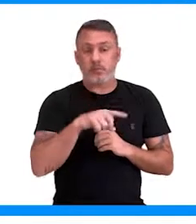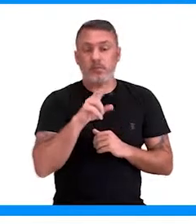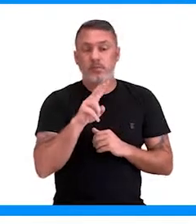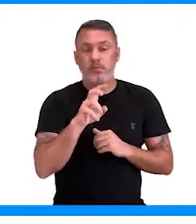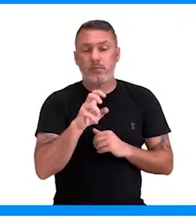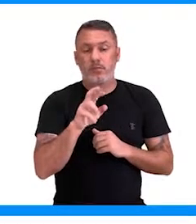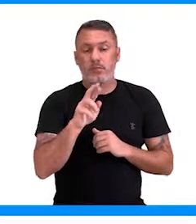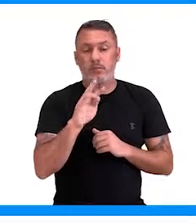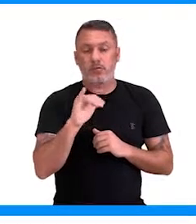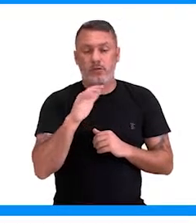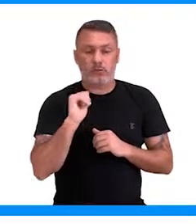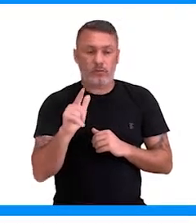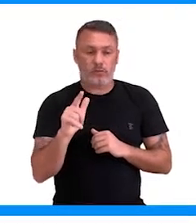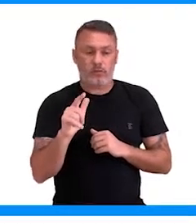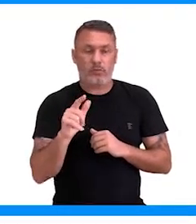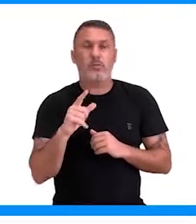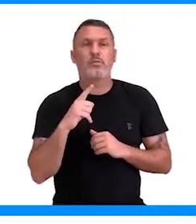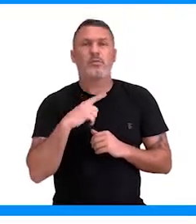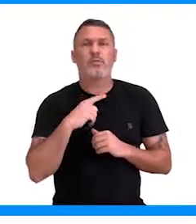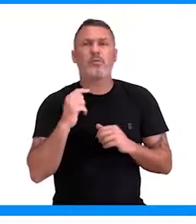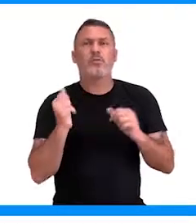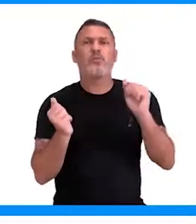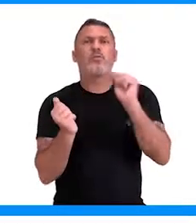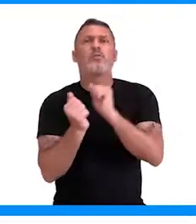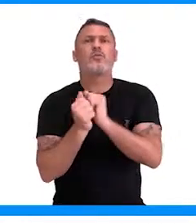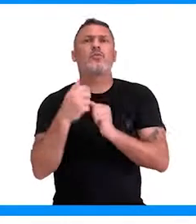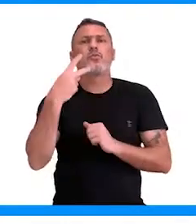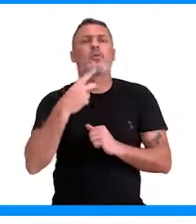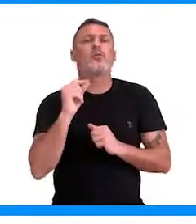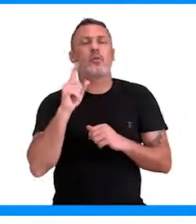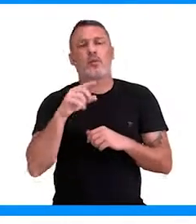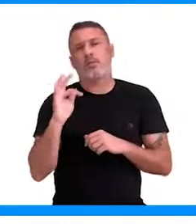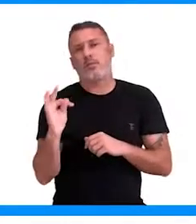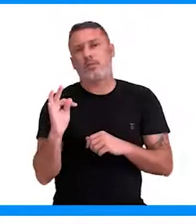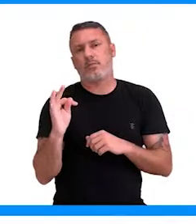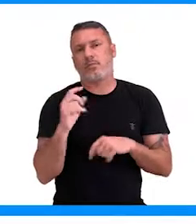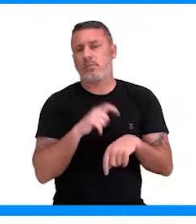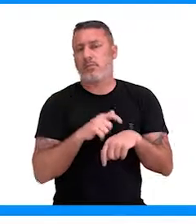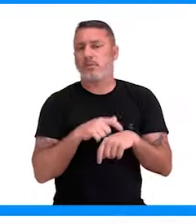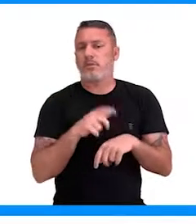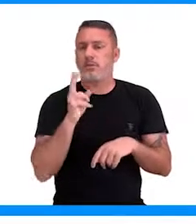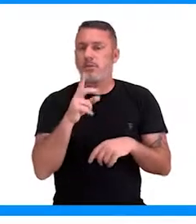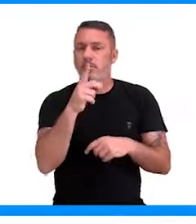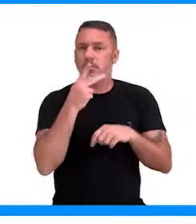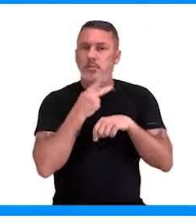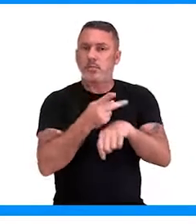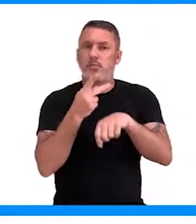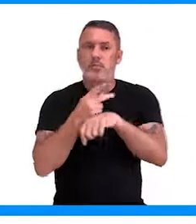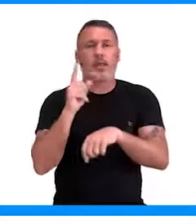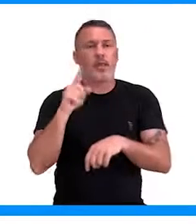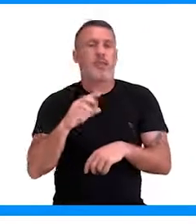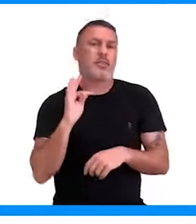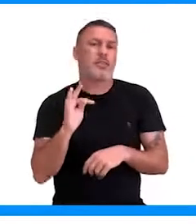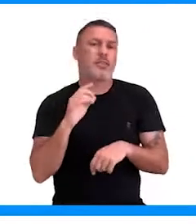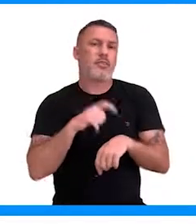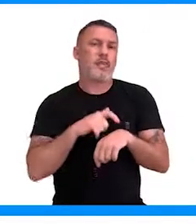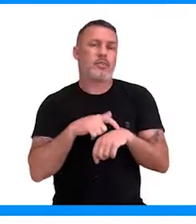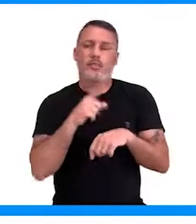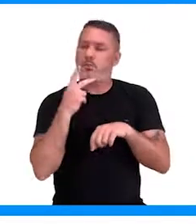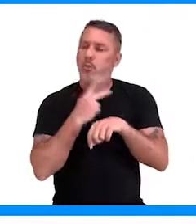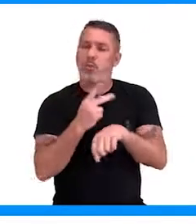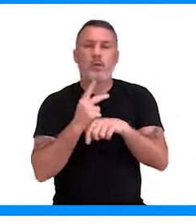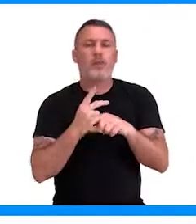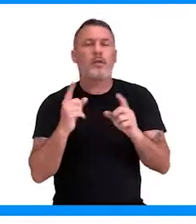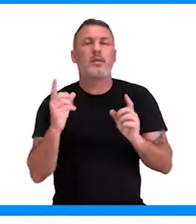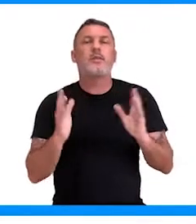na vertical. Então, o que une essas duas coisas é o tempo. Você vai quase sempre estar atrás do